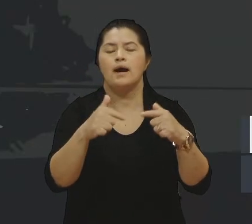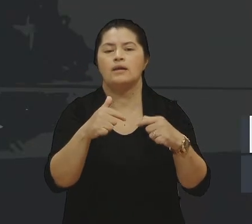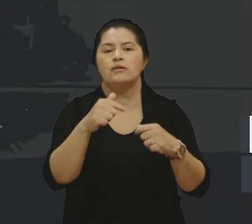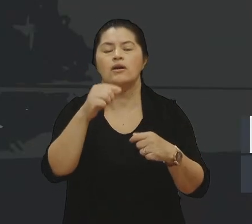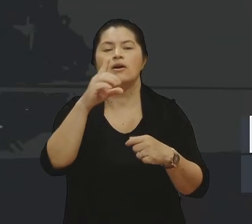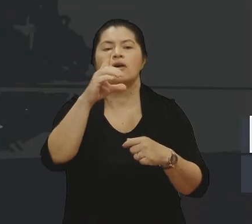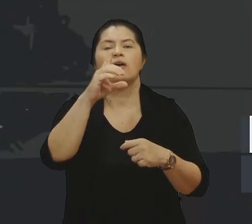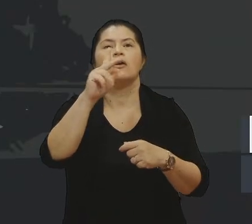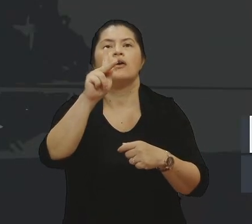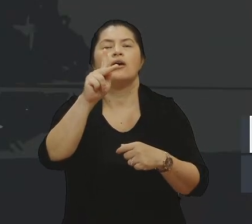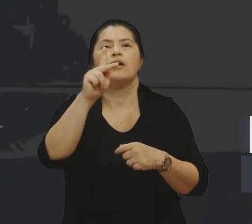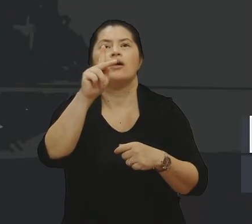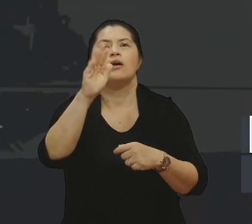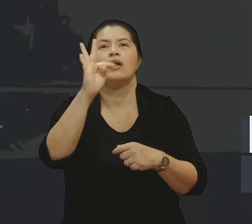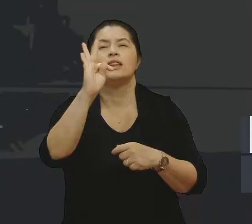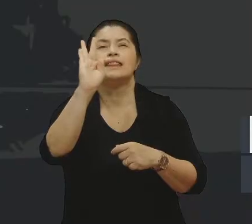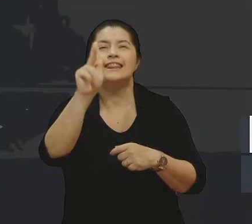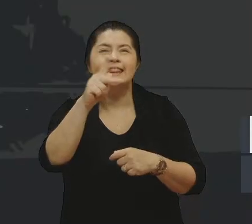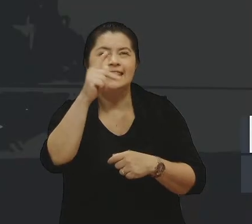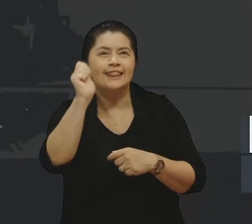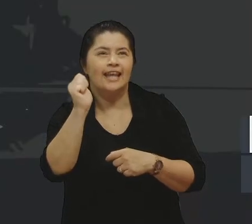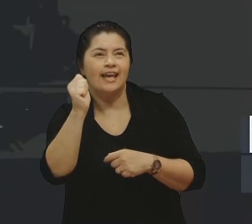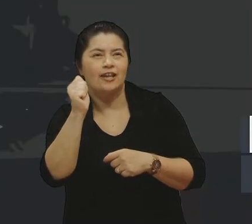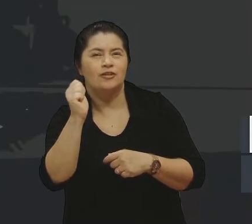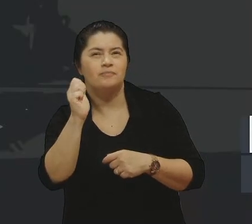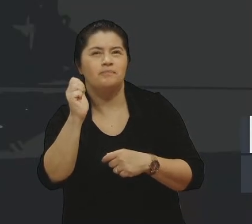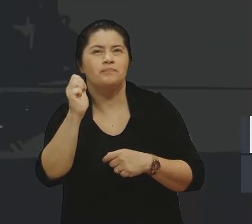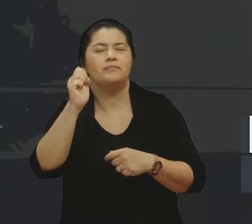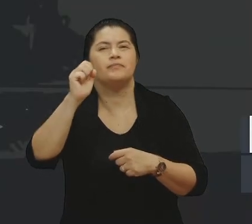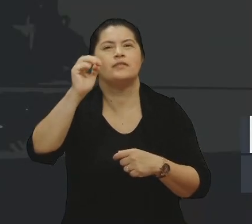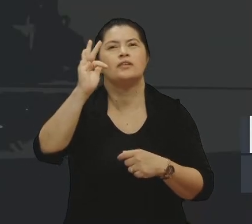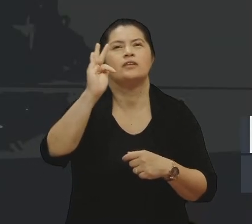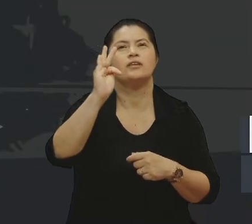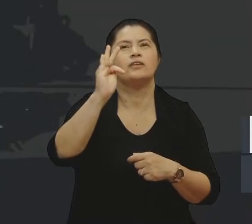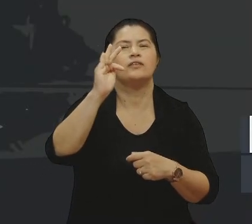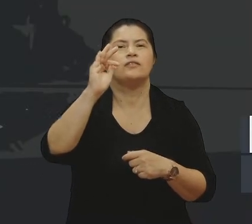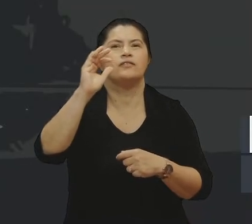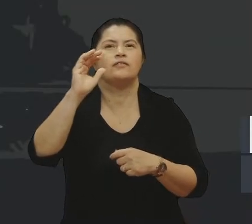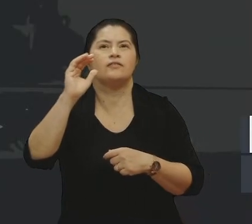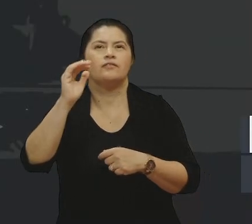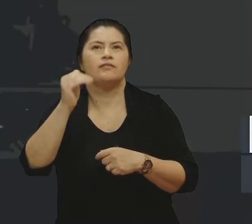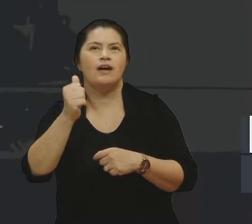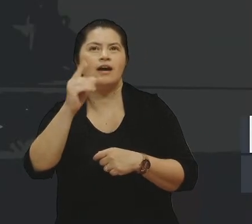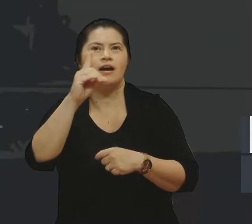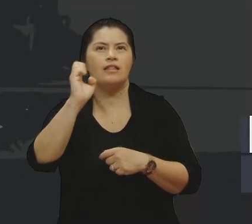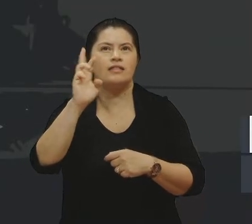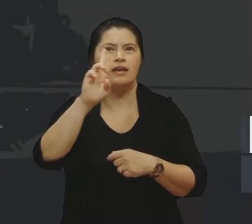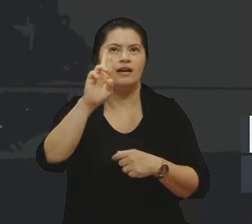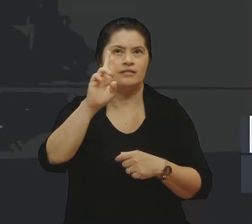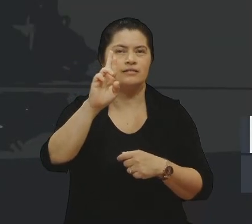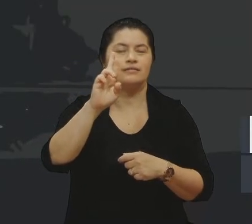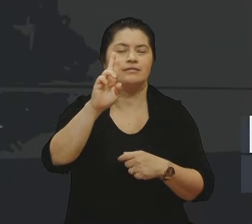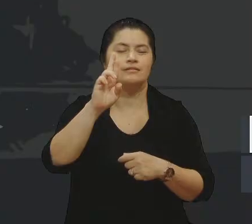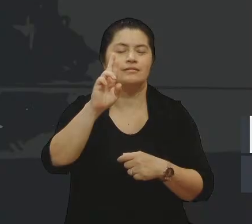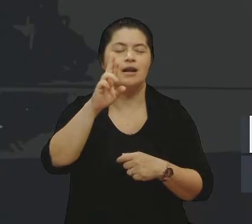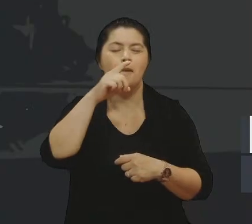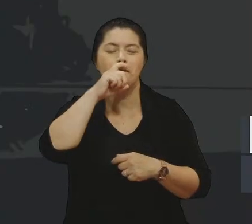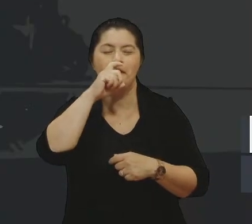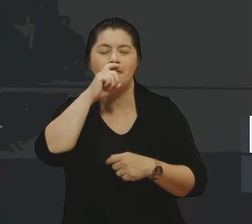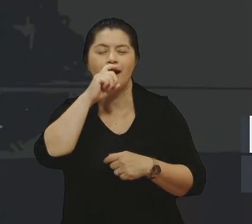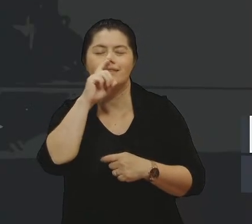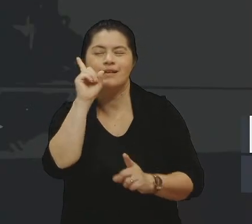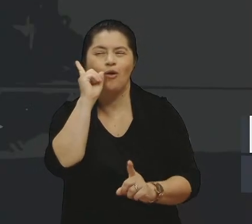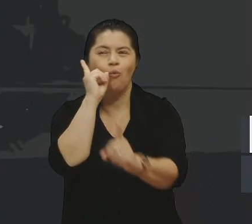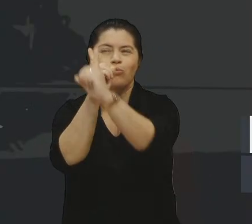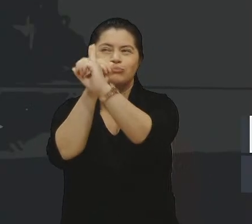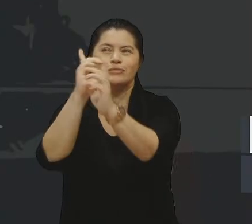House, onde a gente prepara ambientes para que as pessoas possam, se quiserem, ter um encontro com Deus enquanto estão dentro de um Airbnb. Eu também